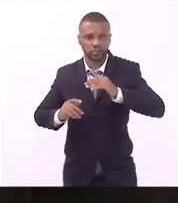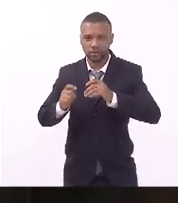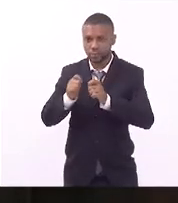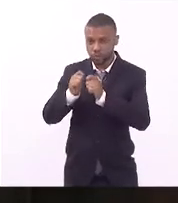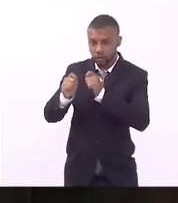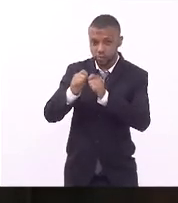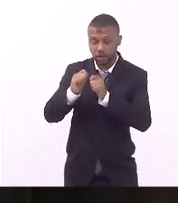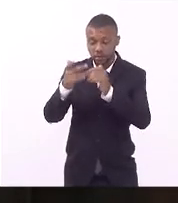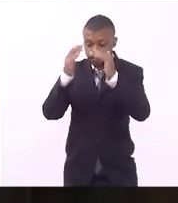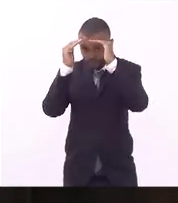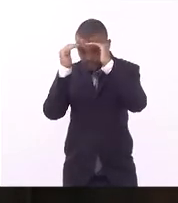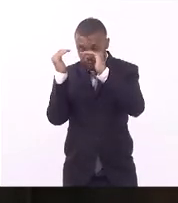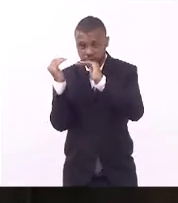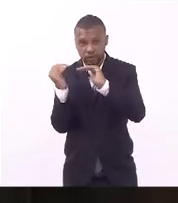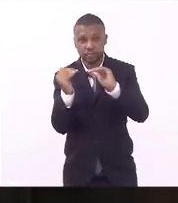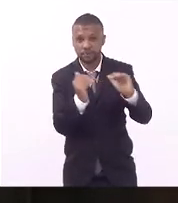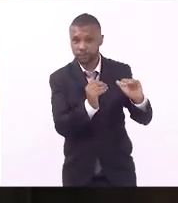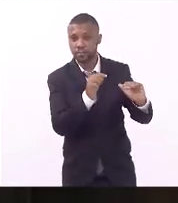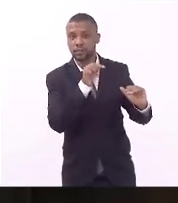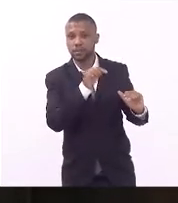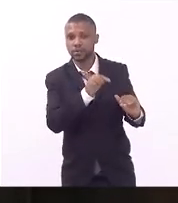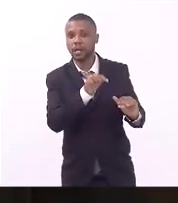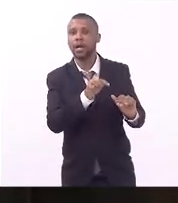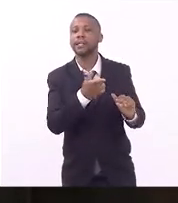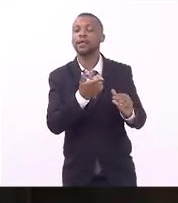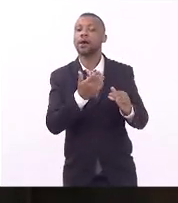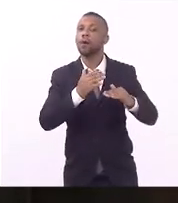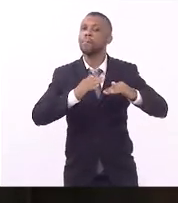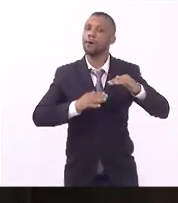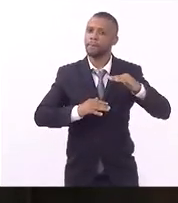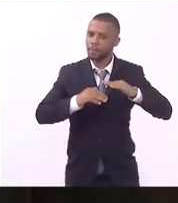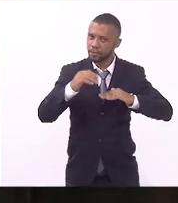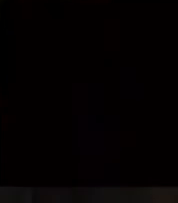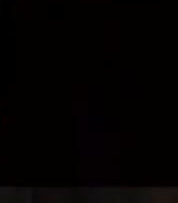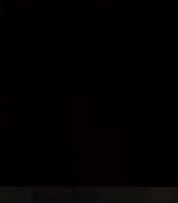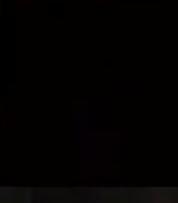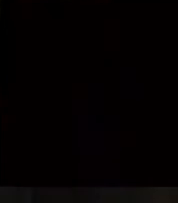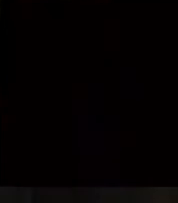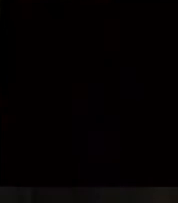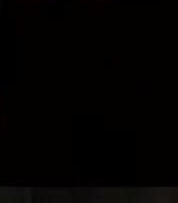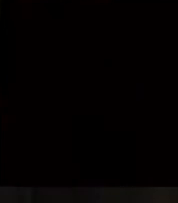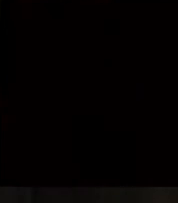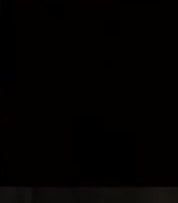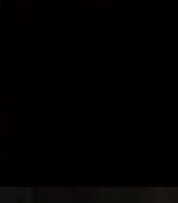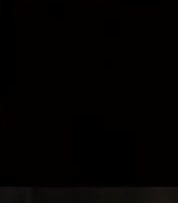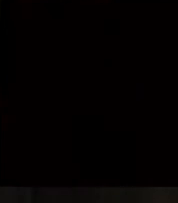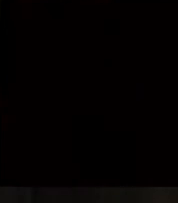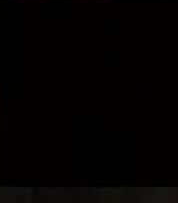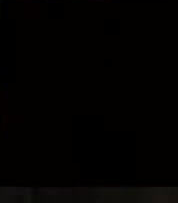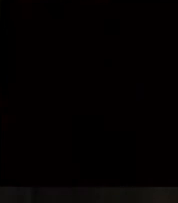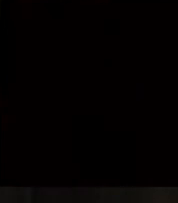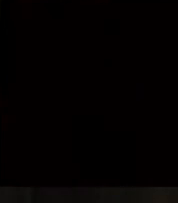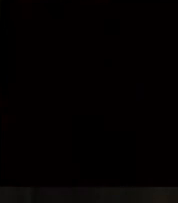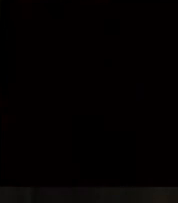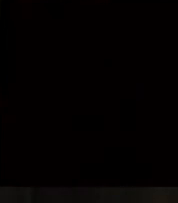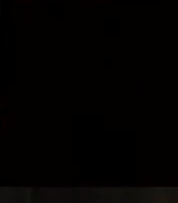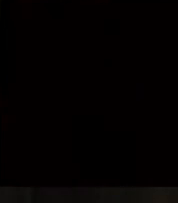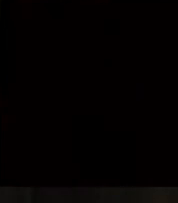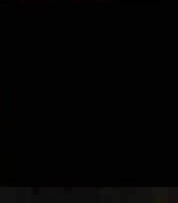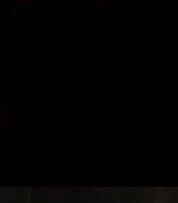profissão respeitada, né, uma profissão que fosse, de fato, uma